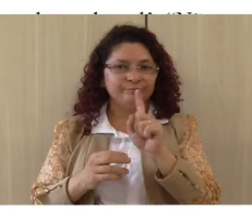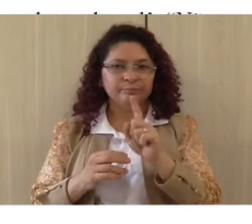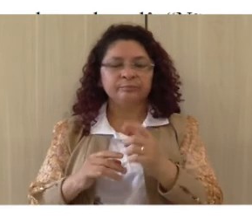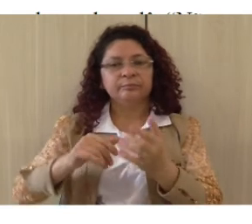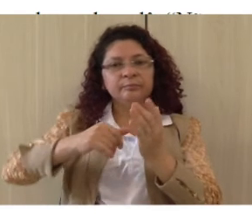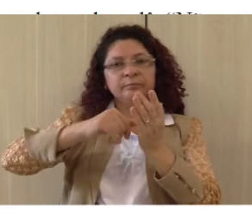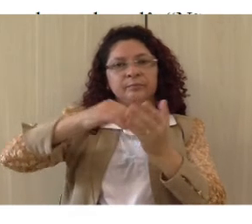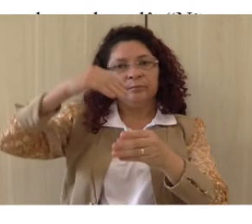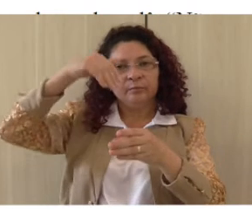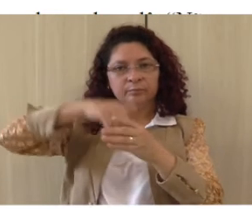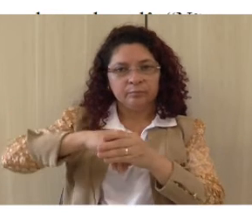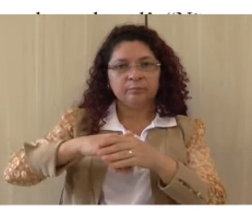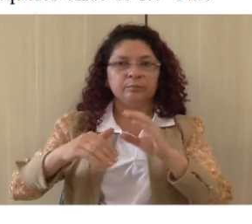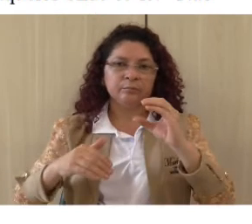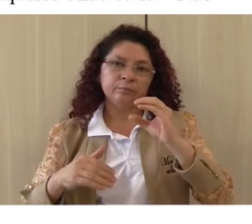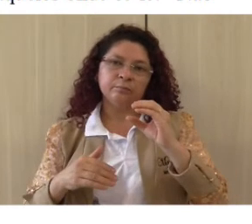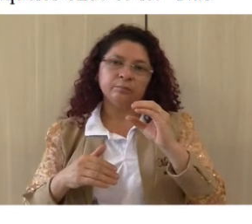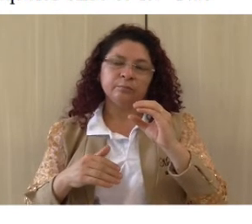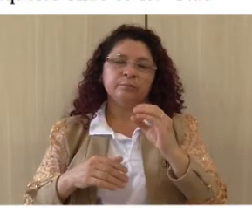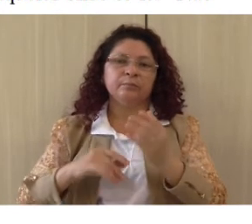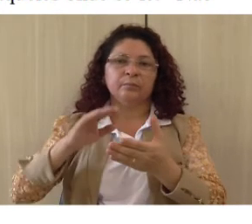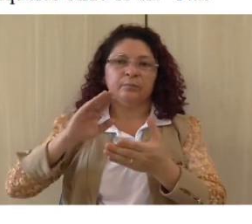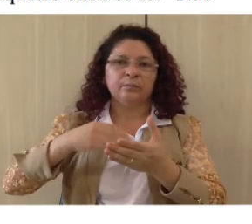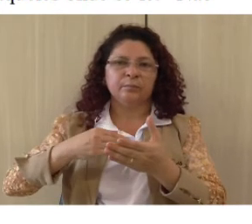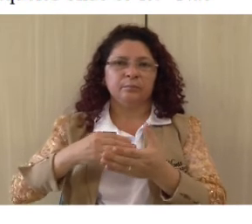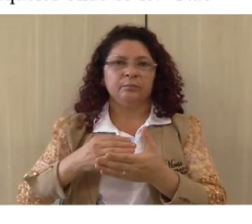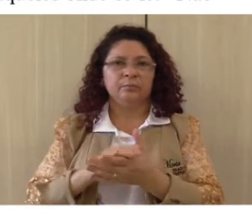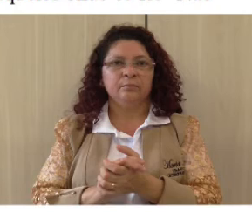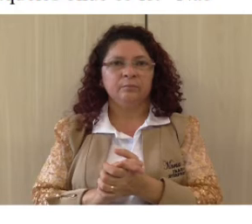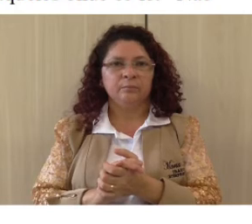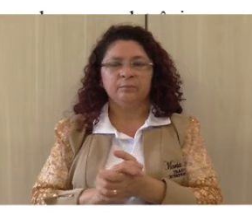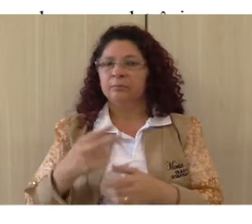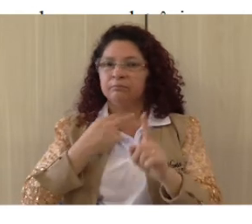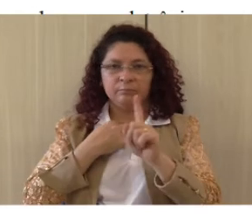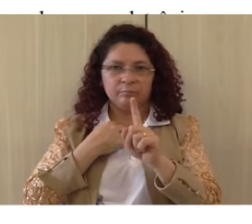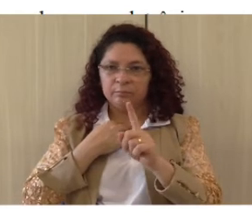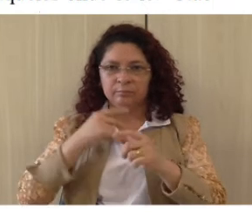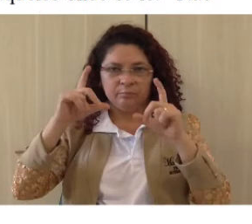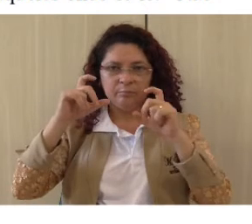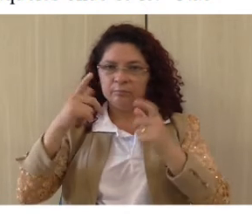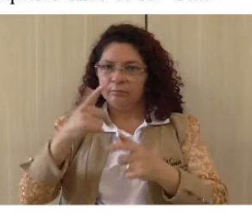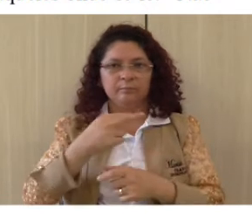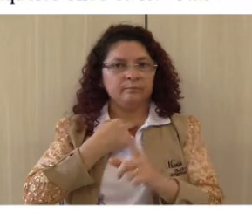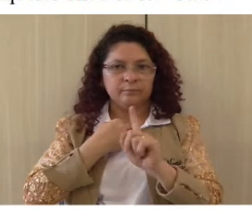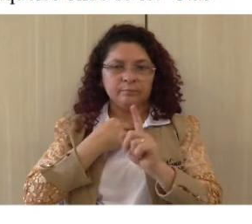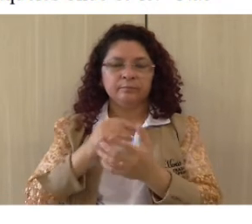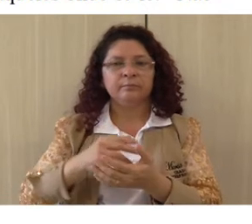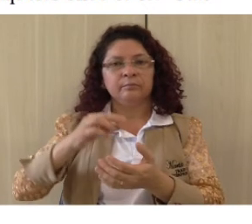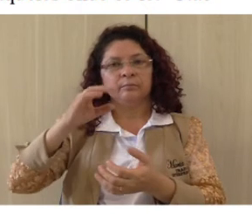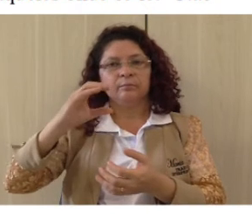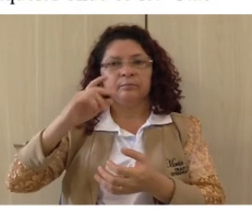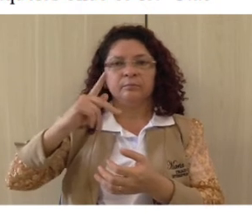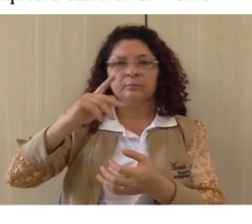títulos eleitorais B, C, carteira nacional de habilitação que não contenha foto, D,